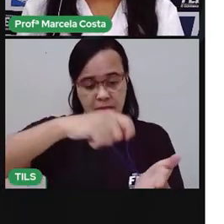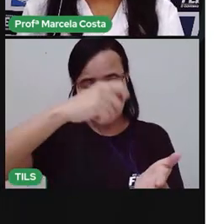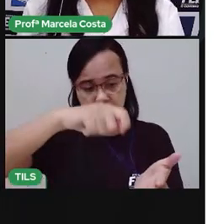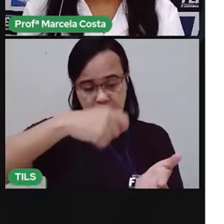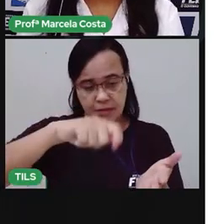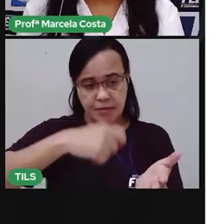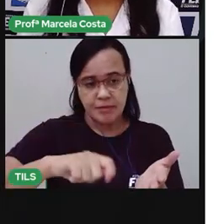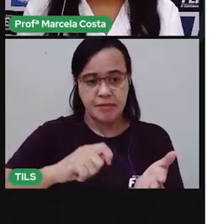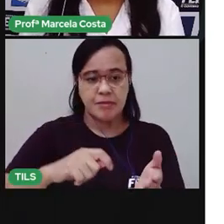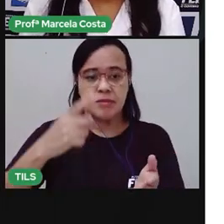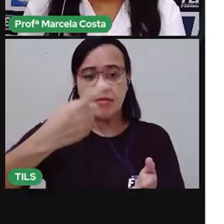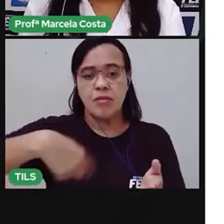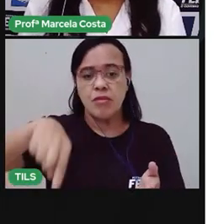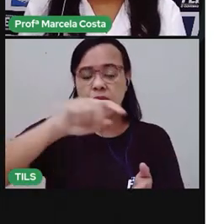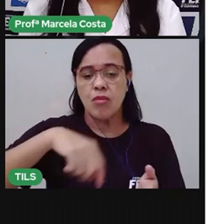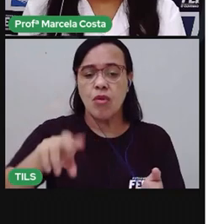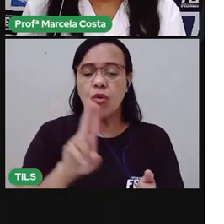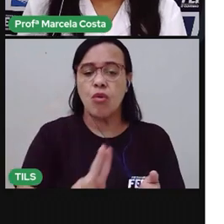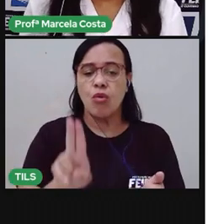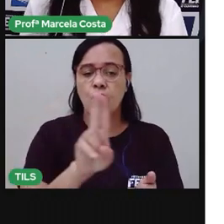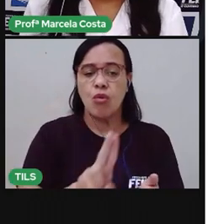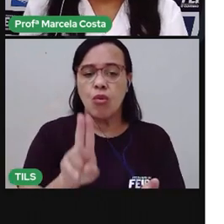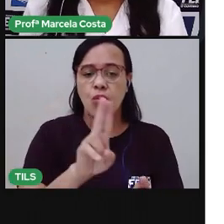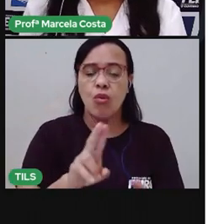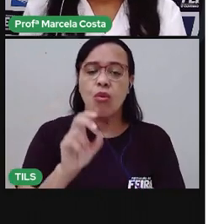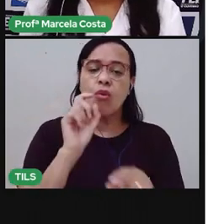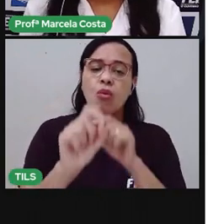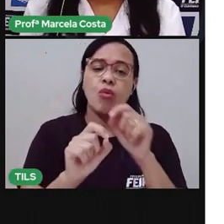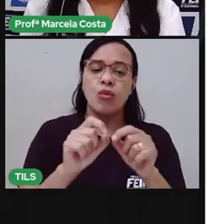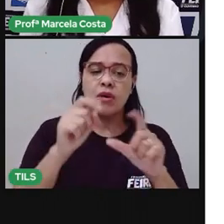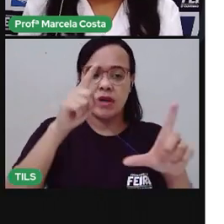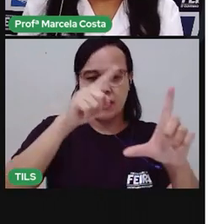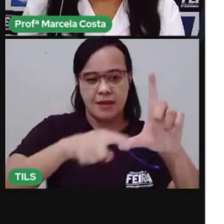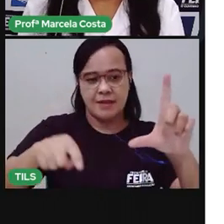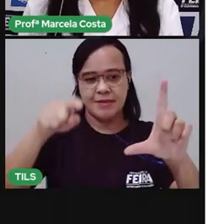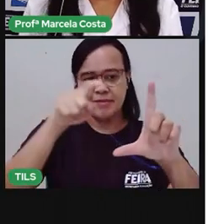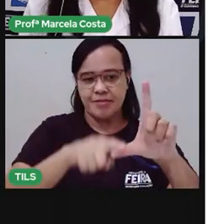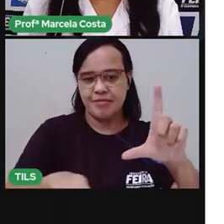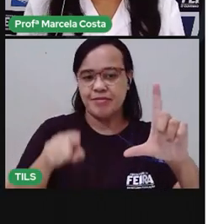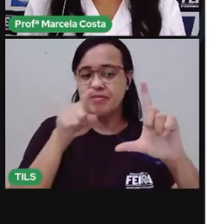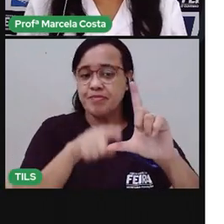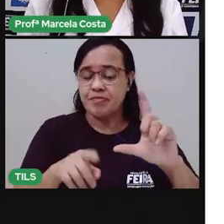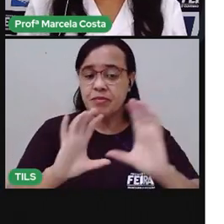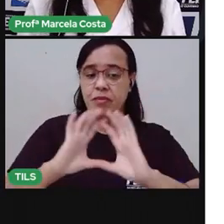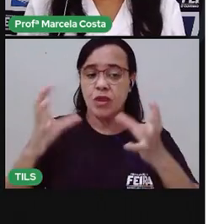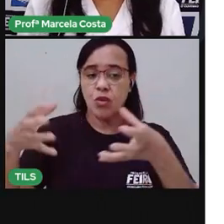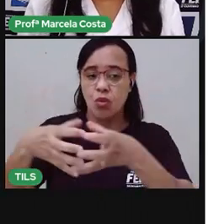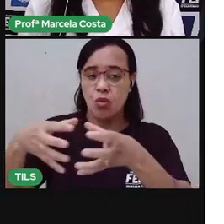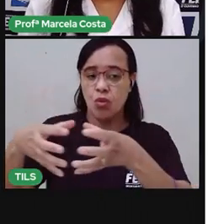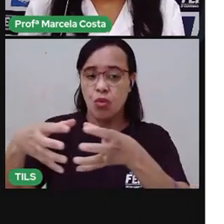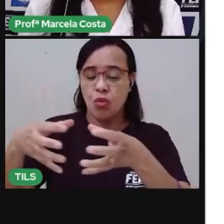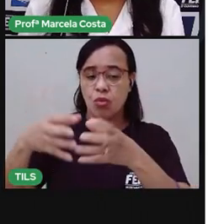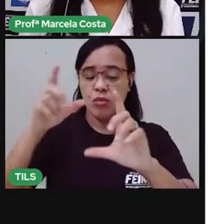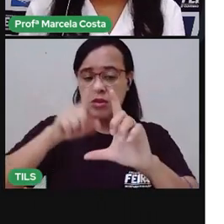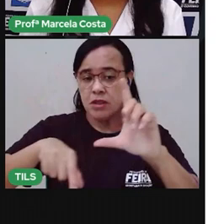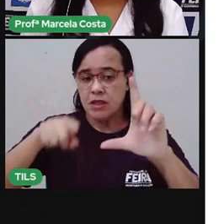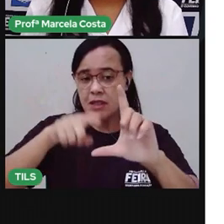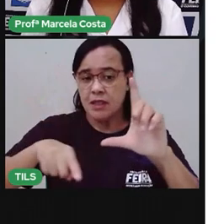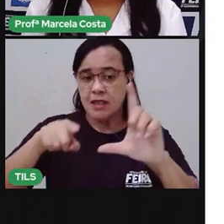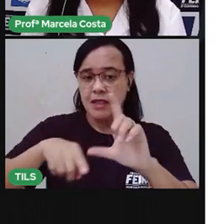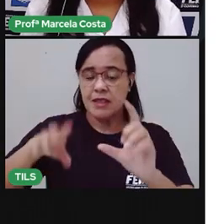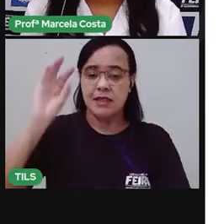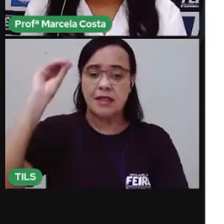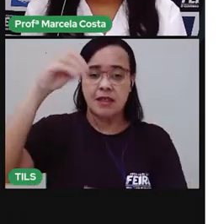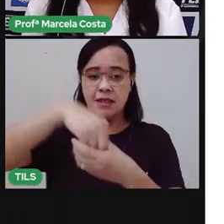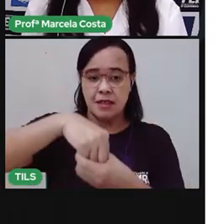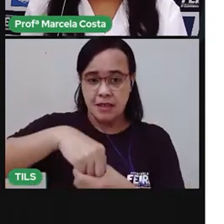a gente utiliza as letras é um conjunto de letra um conjunto de letras Só